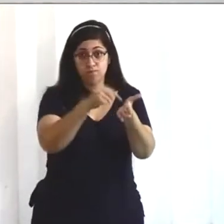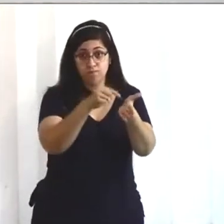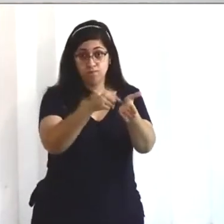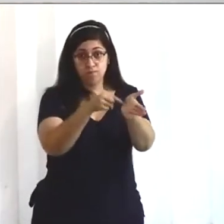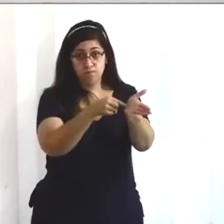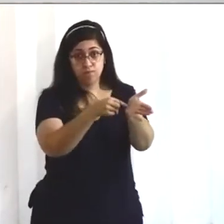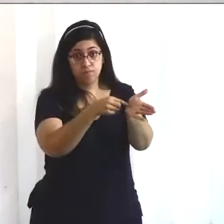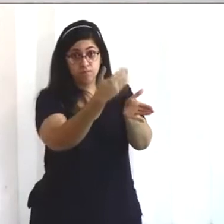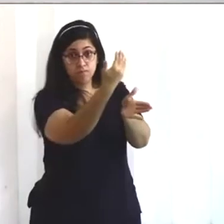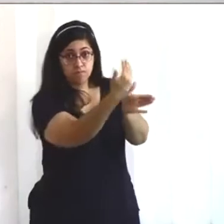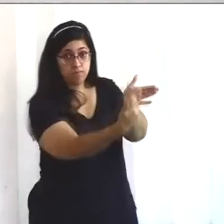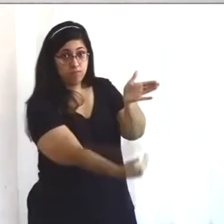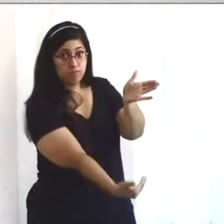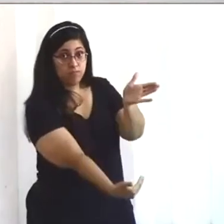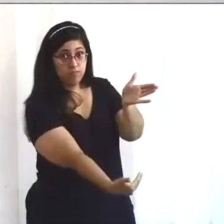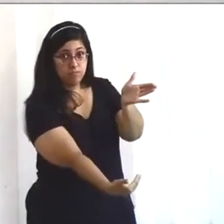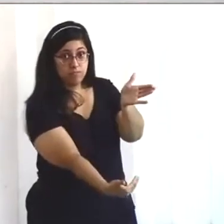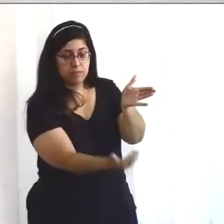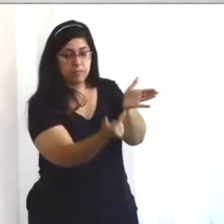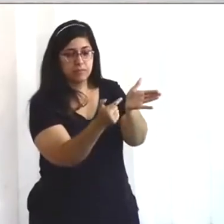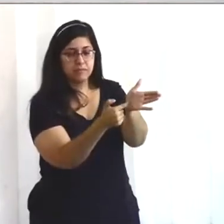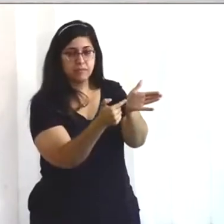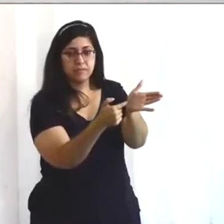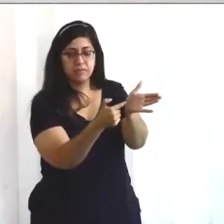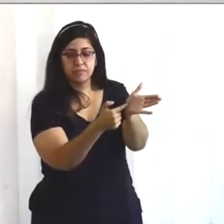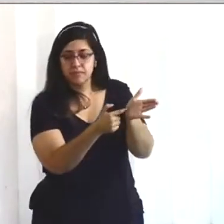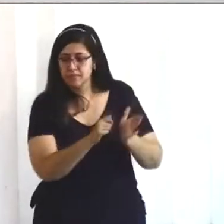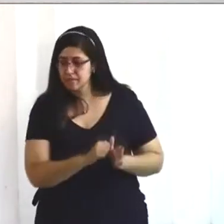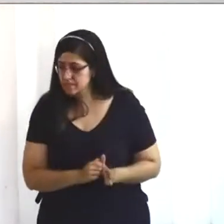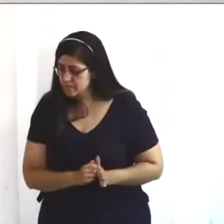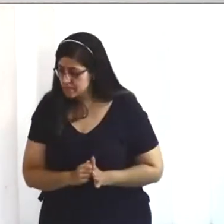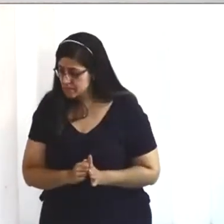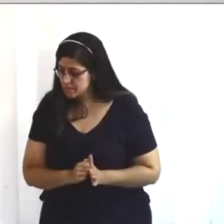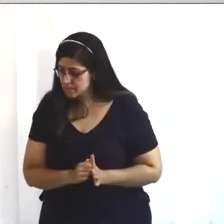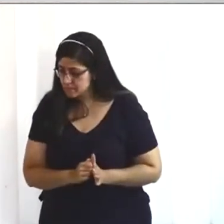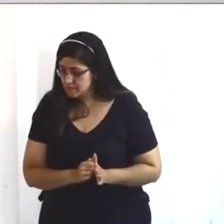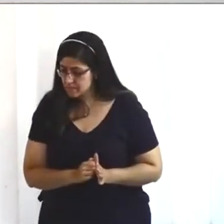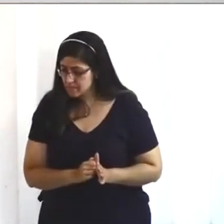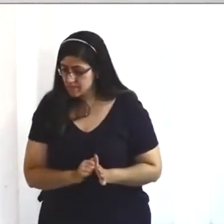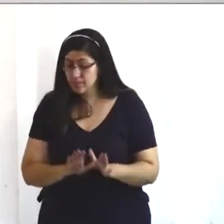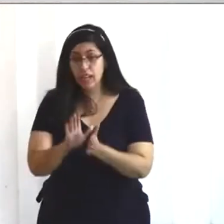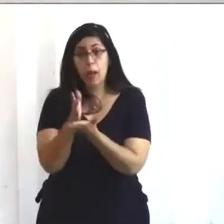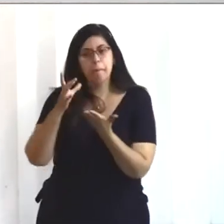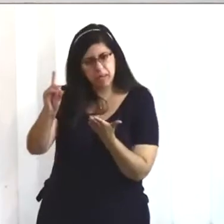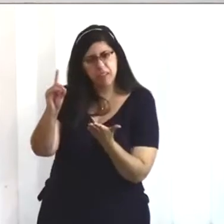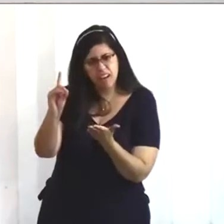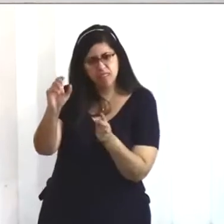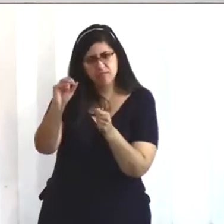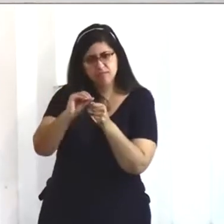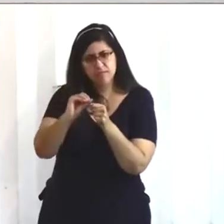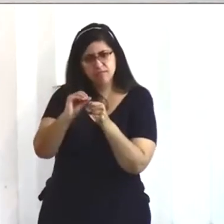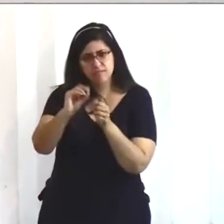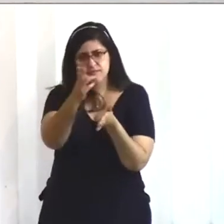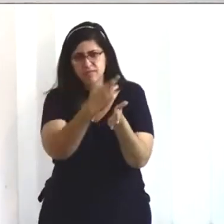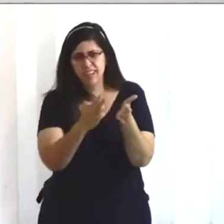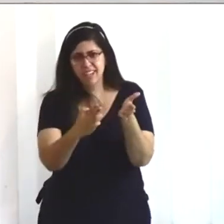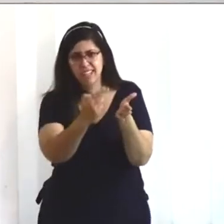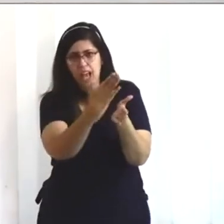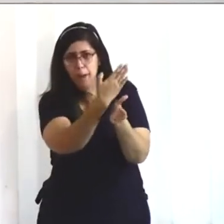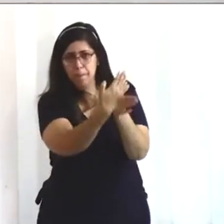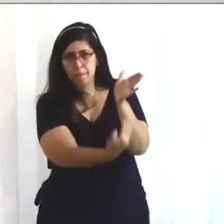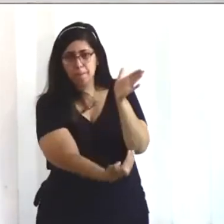lado direito da folha, desenhem a Bíblia, como eu sempre peço para vocês fazerem, tenho pedido nos últimos tempos, a Bíblia,